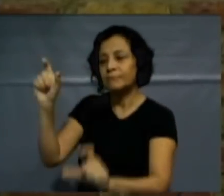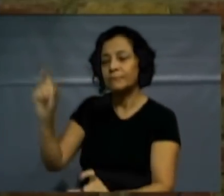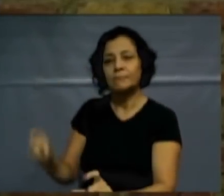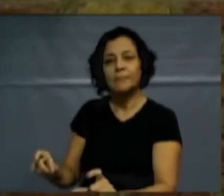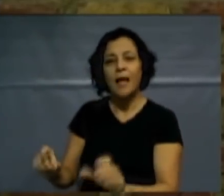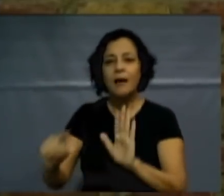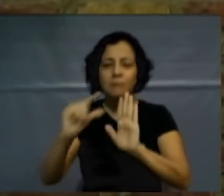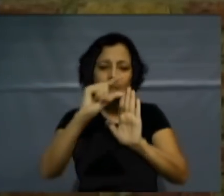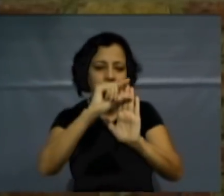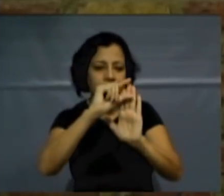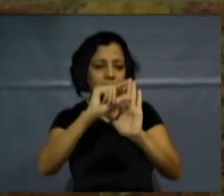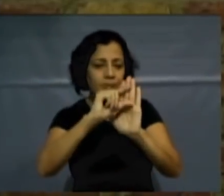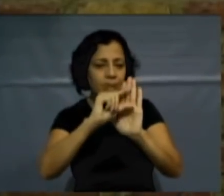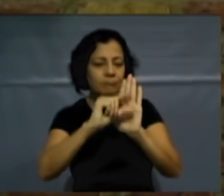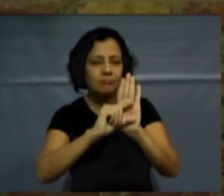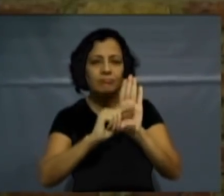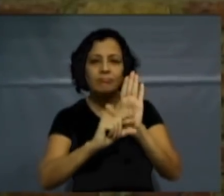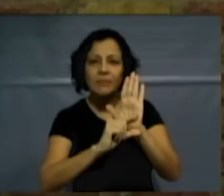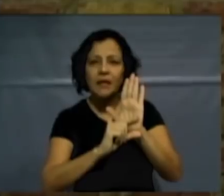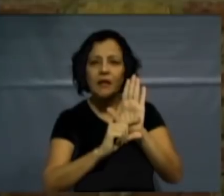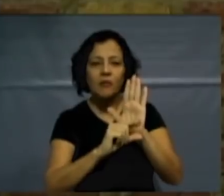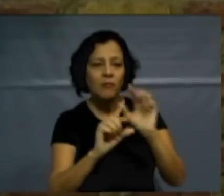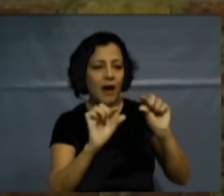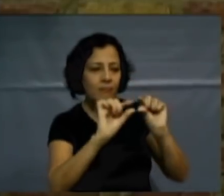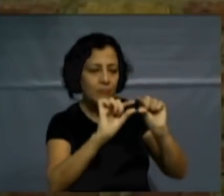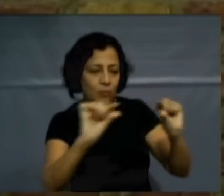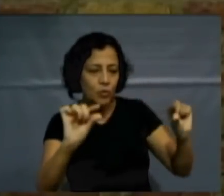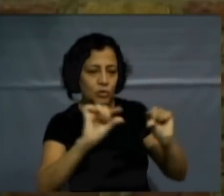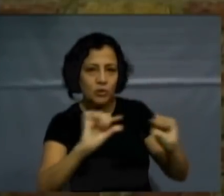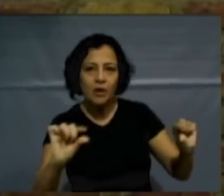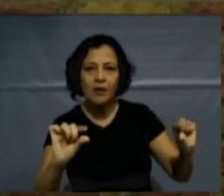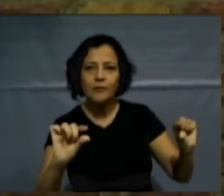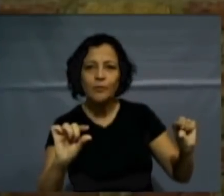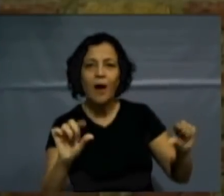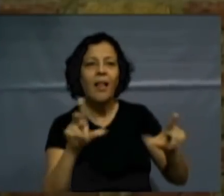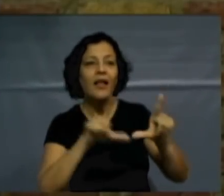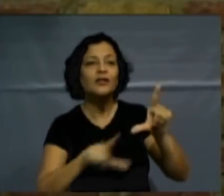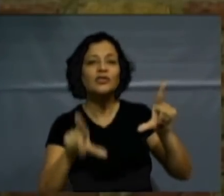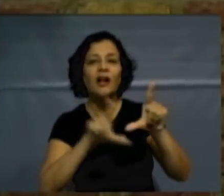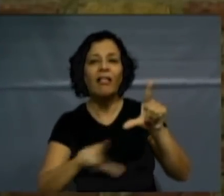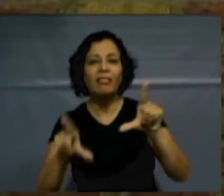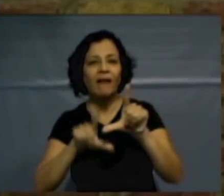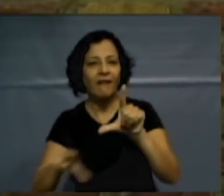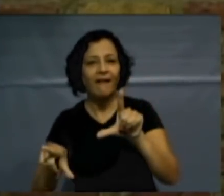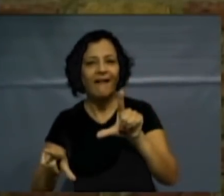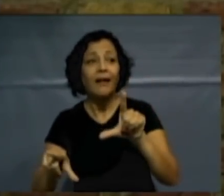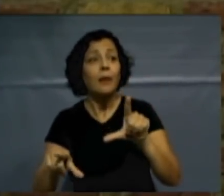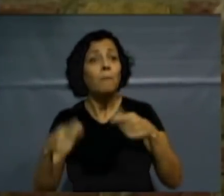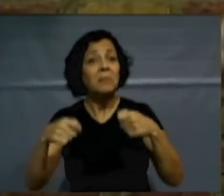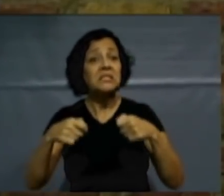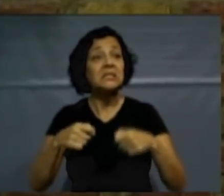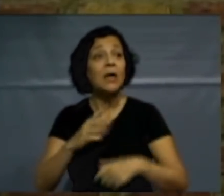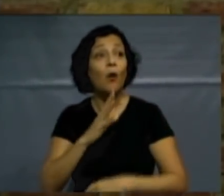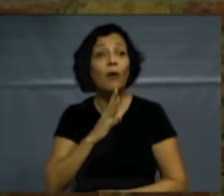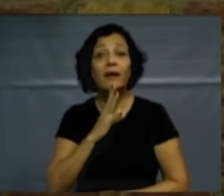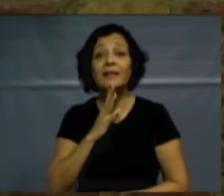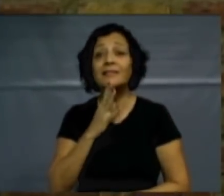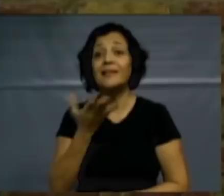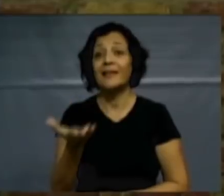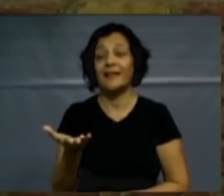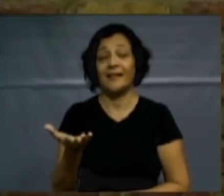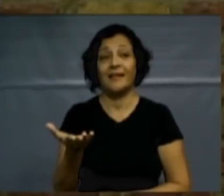versículo, embaixo vai aparecendo. É ótimo para a gente aprender e fixar. Sabe? A gente precisa conhecer que quando a gente emerge no